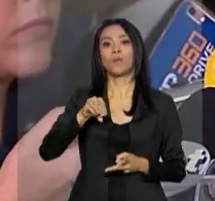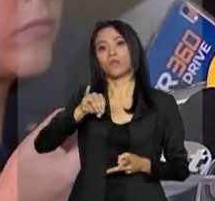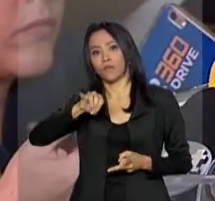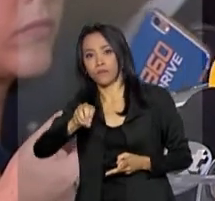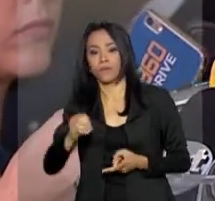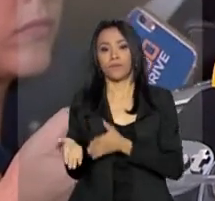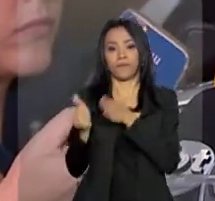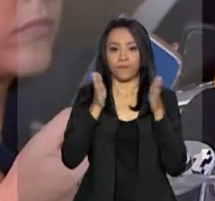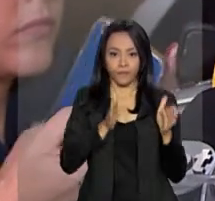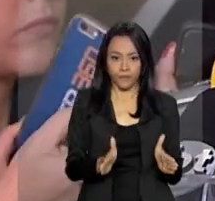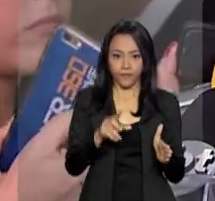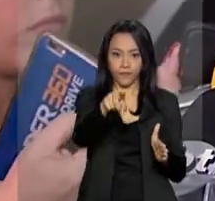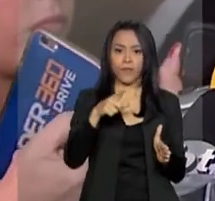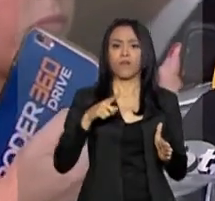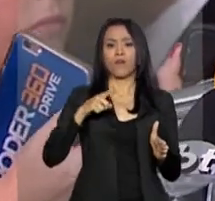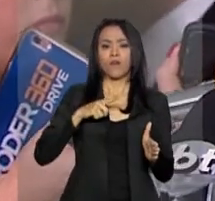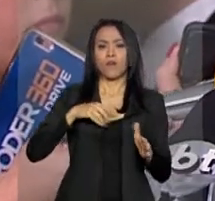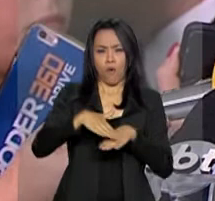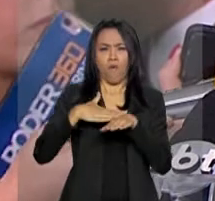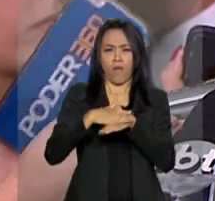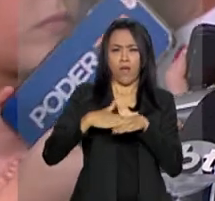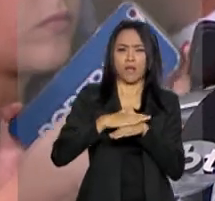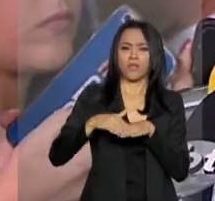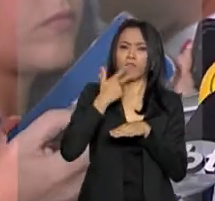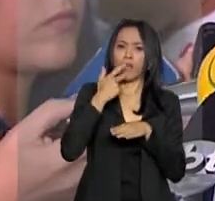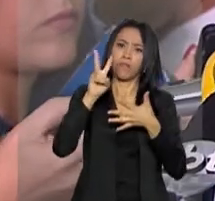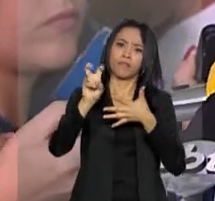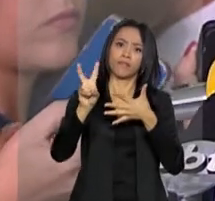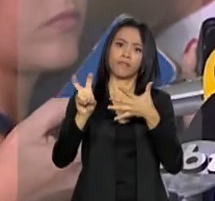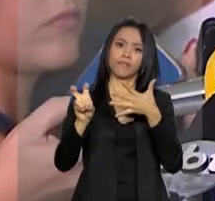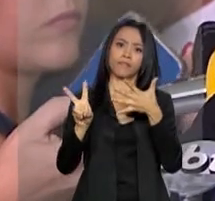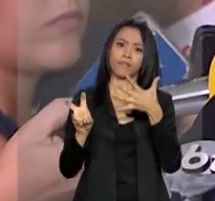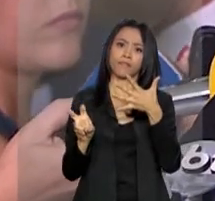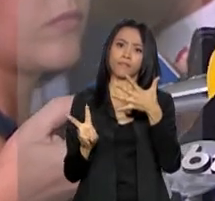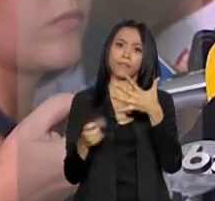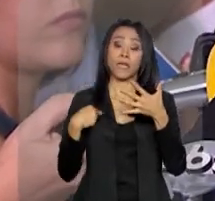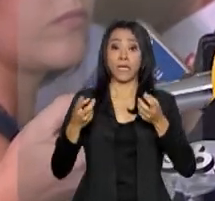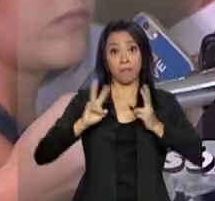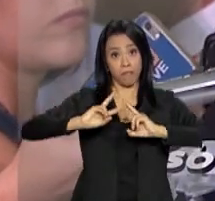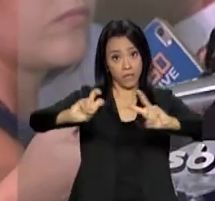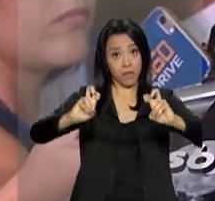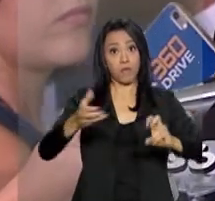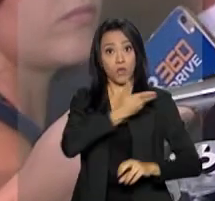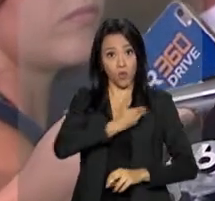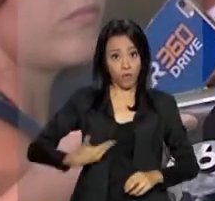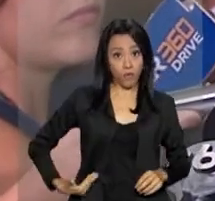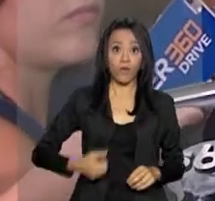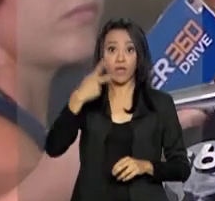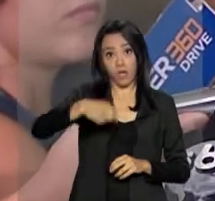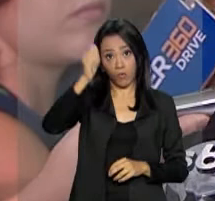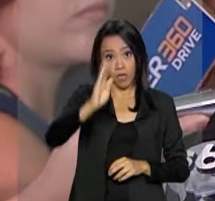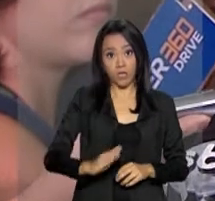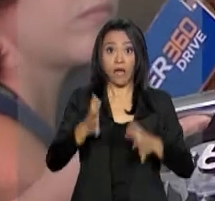é explorando as várias alternativas mas eu percebi que o governo brasileiro está é perfeitamente atento a